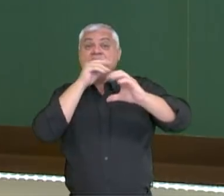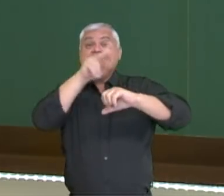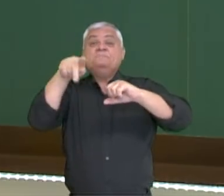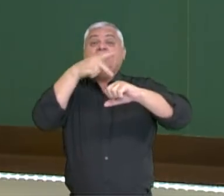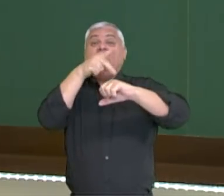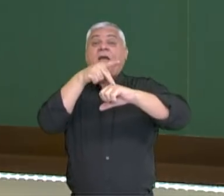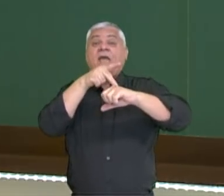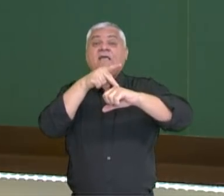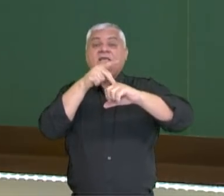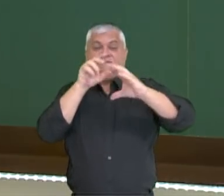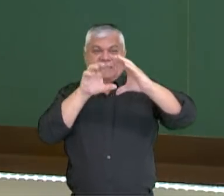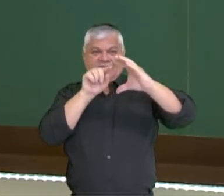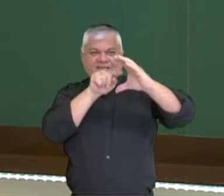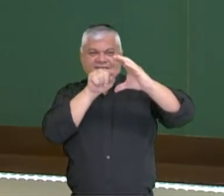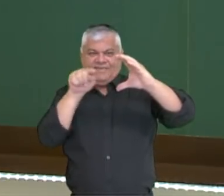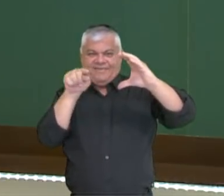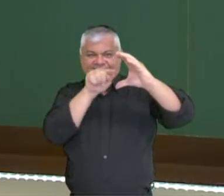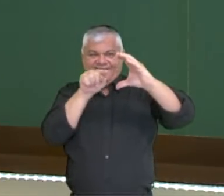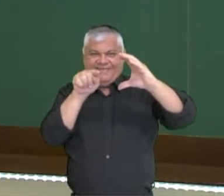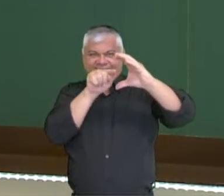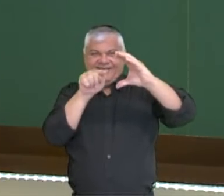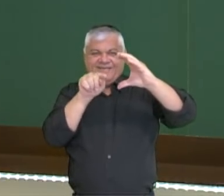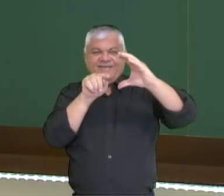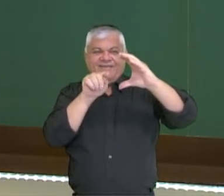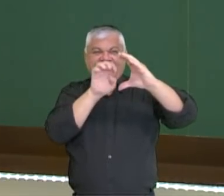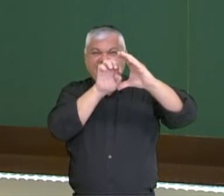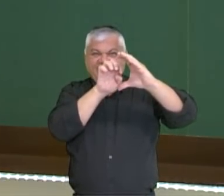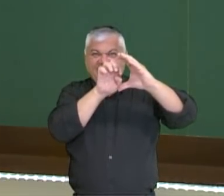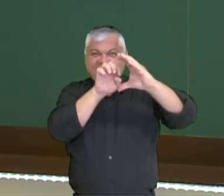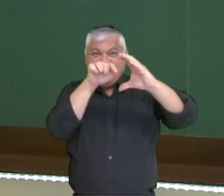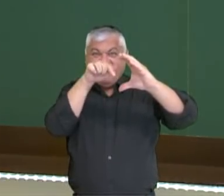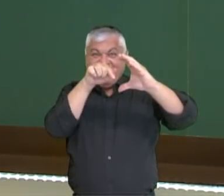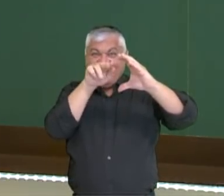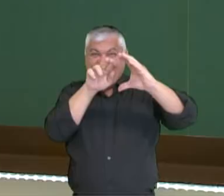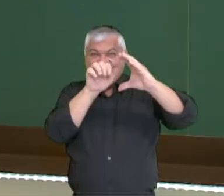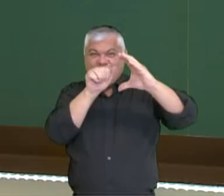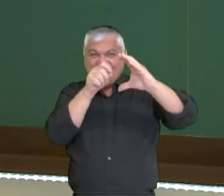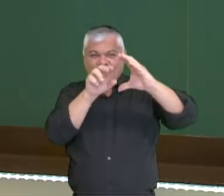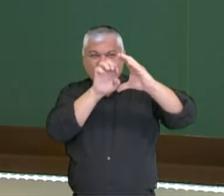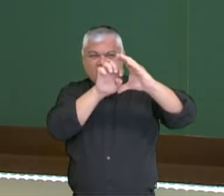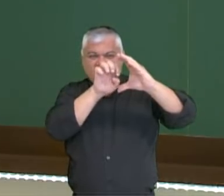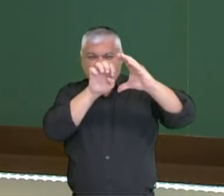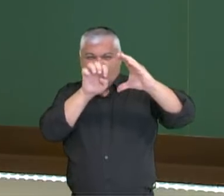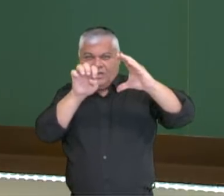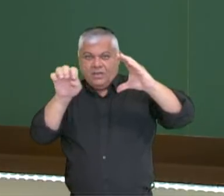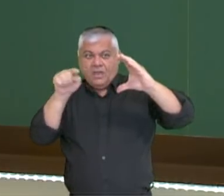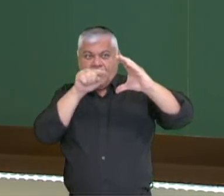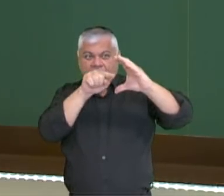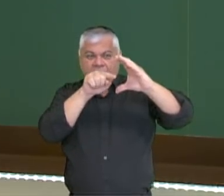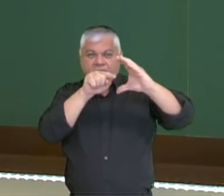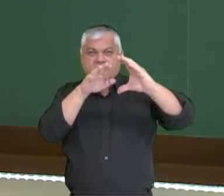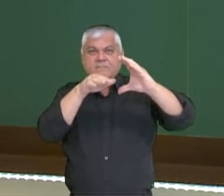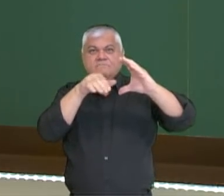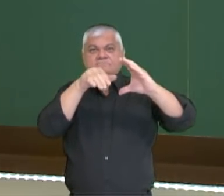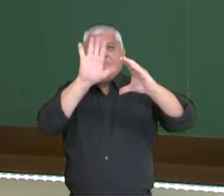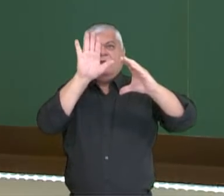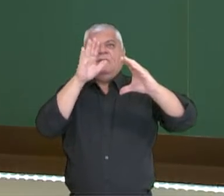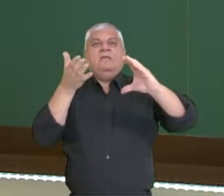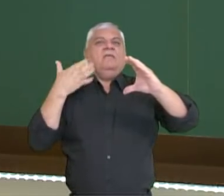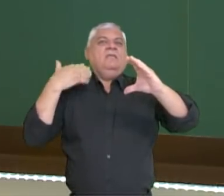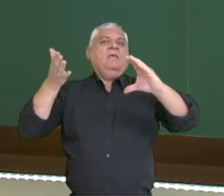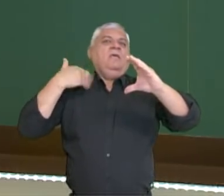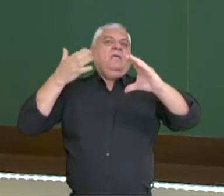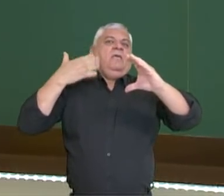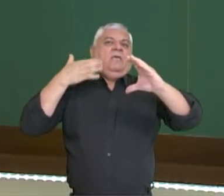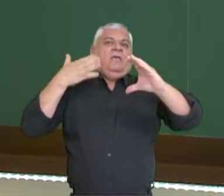perto da linha do Equador, ou seja, tem uma latitude baixa, nós vamos ter temperaturas mais elevadas nesse lugar. Se ele